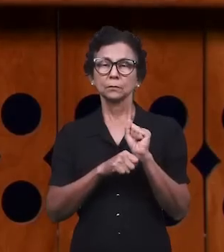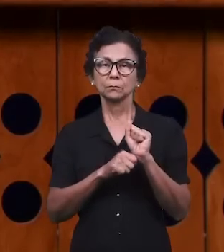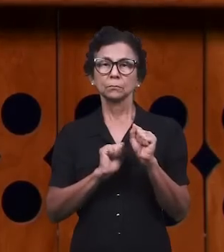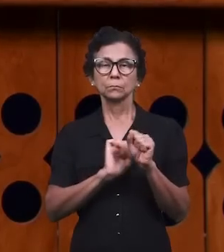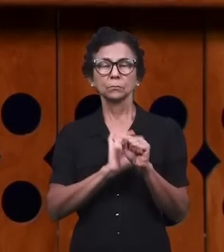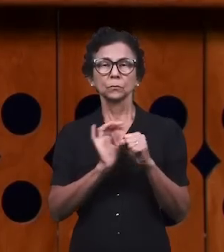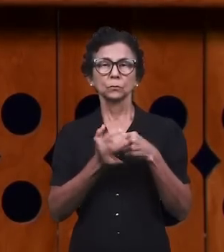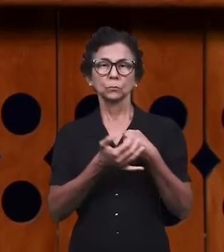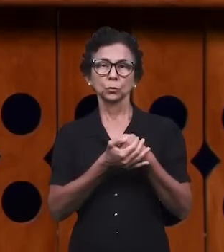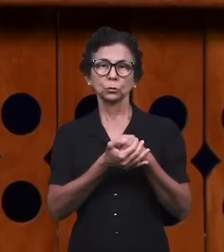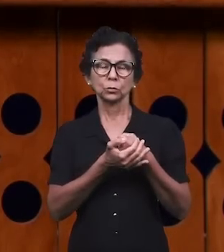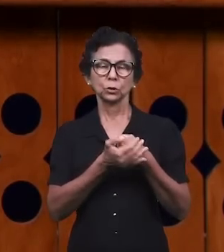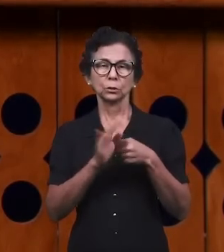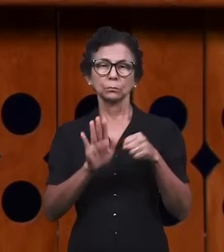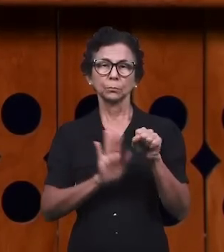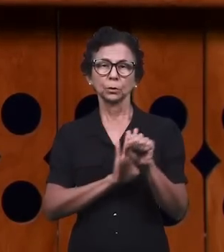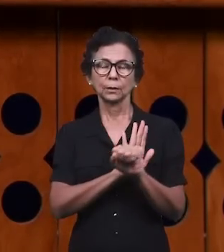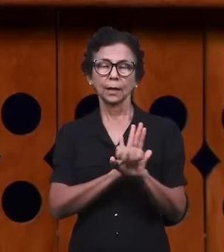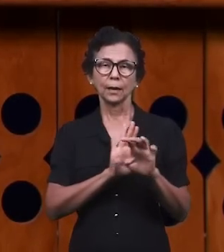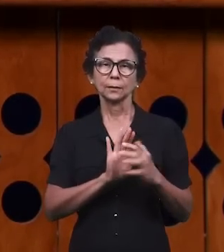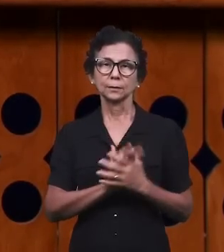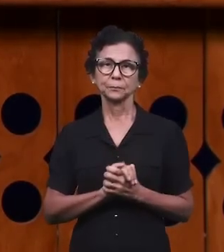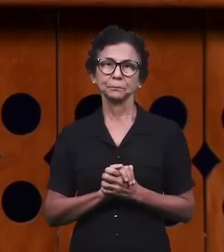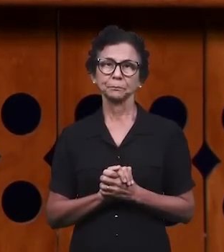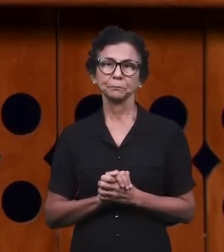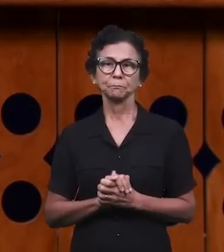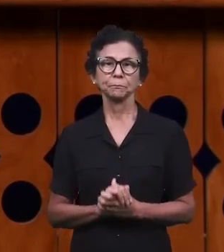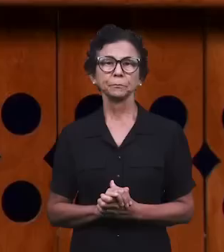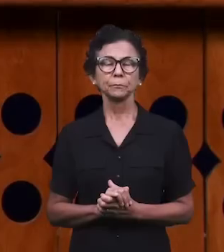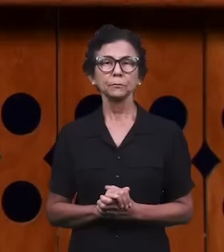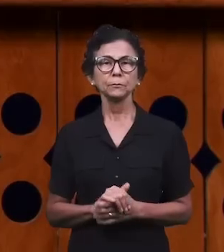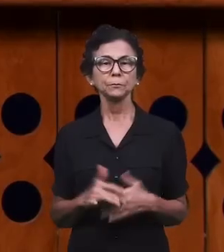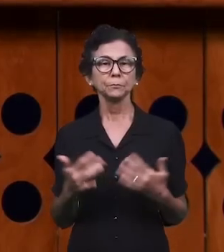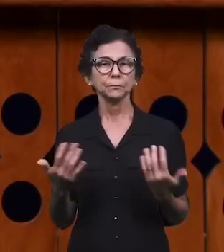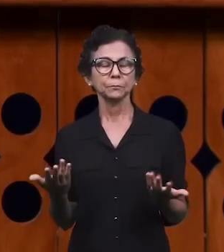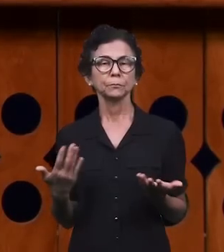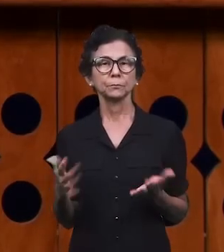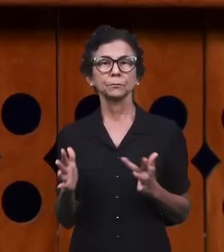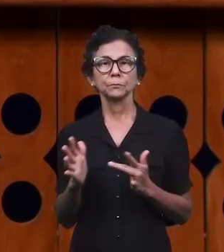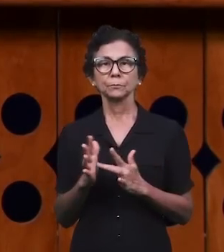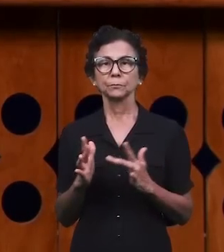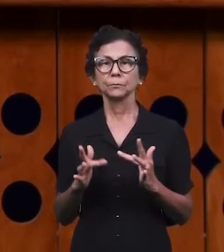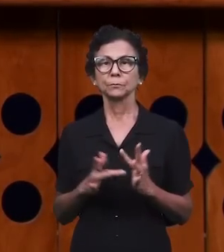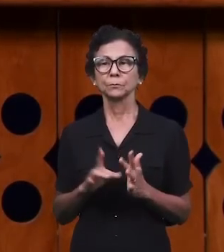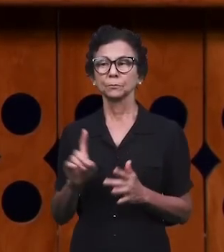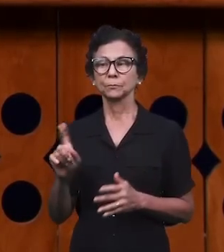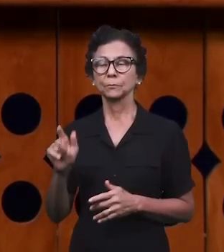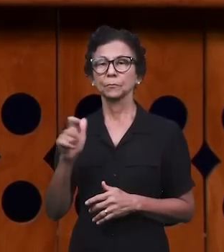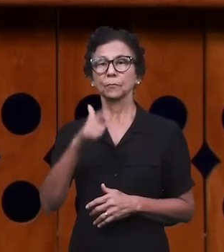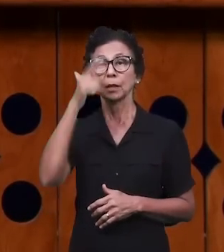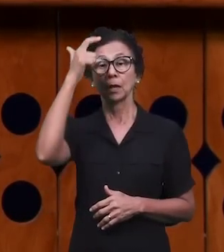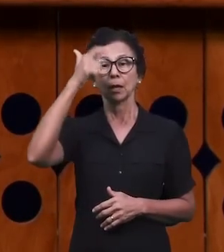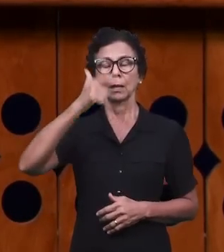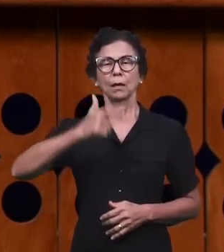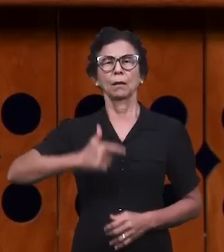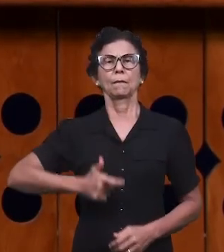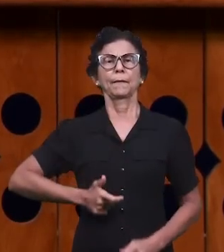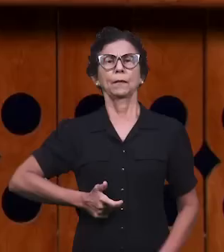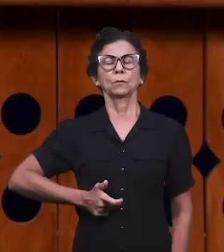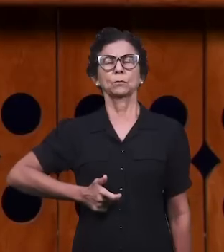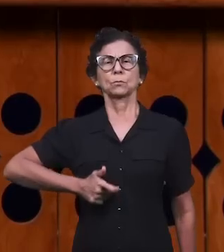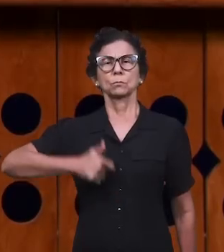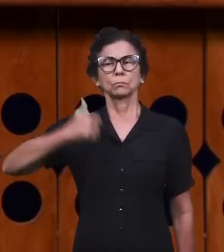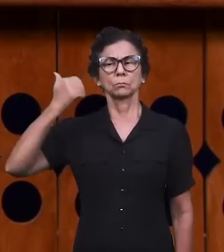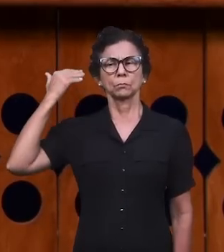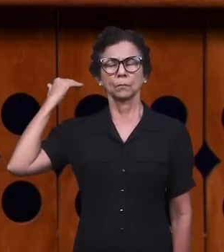nós descobrirmos que ele sempre ele é o eu sou, ele sempre foi, ele era,